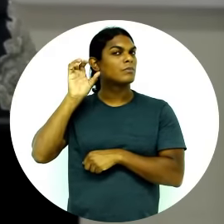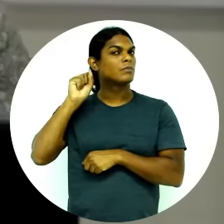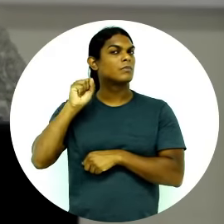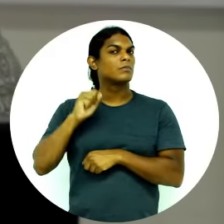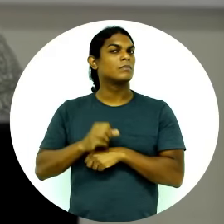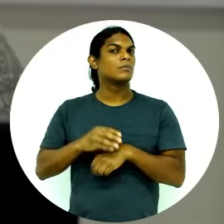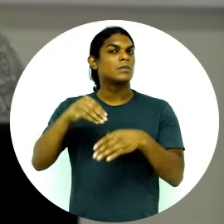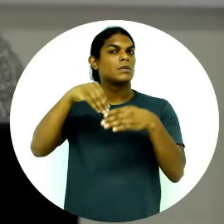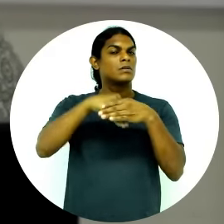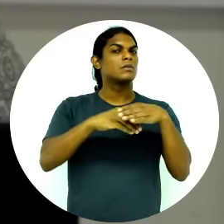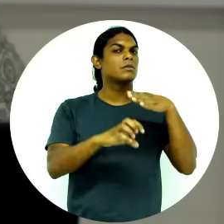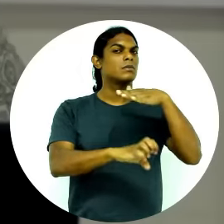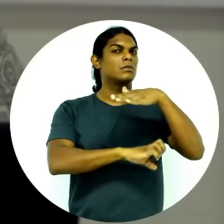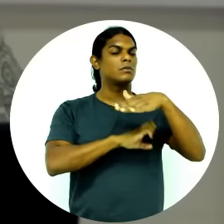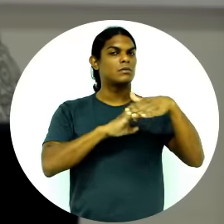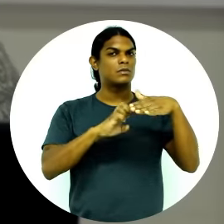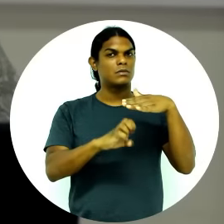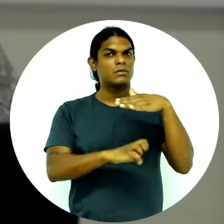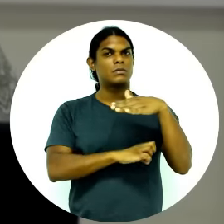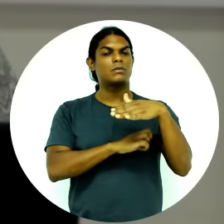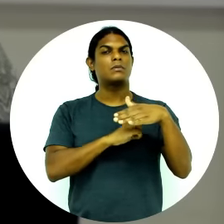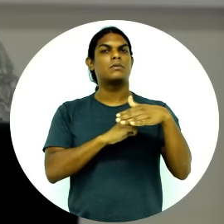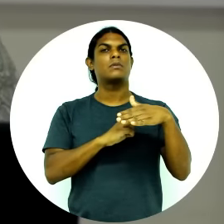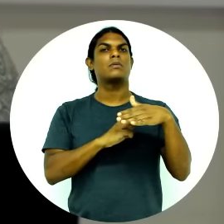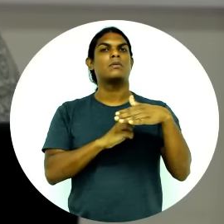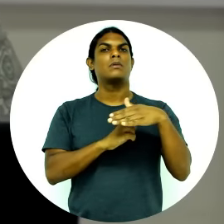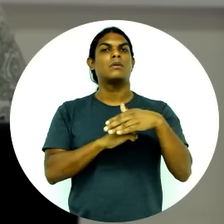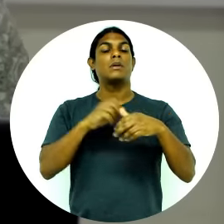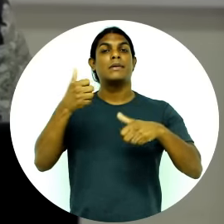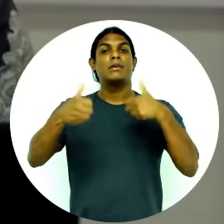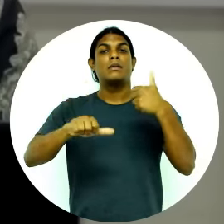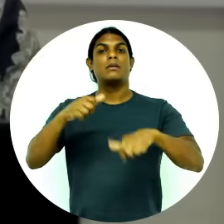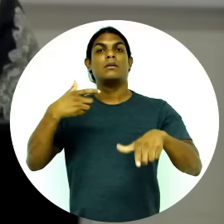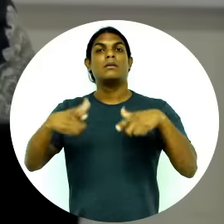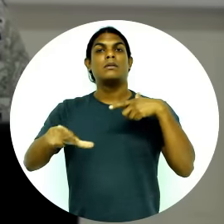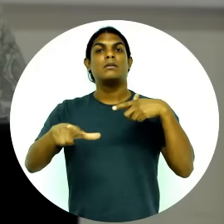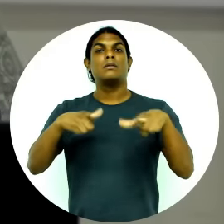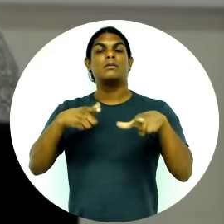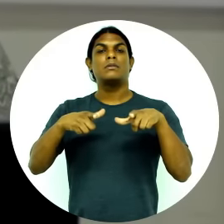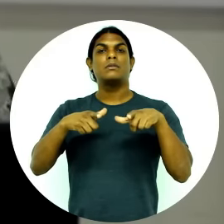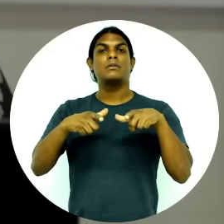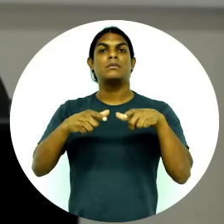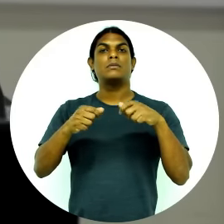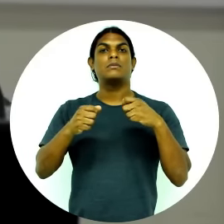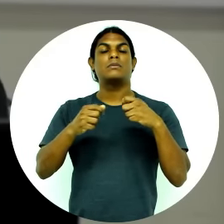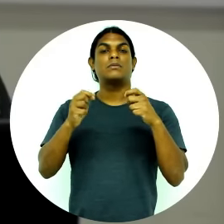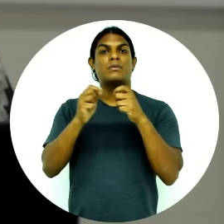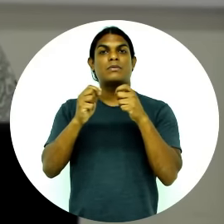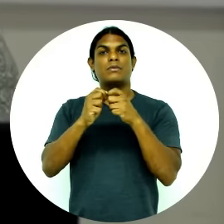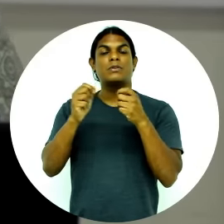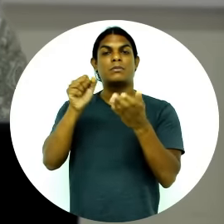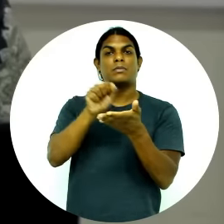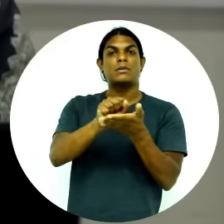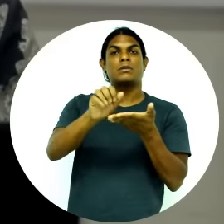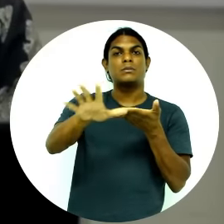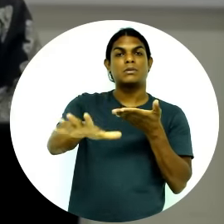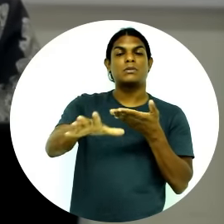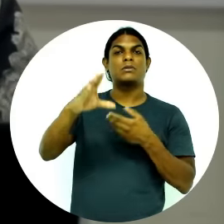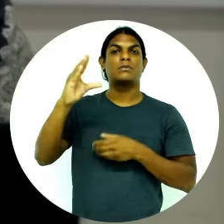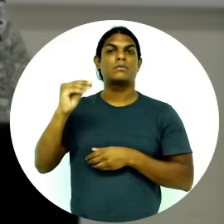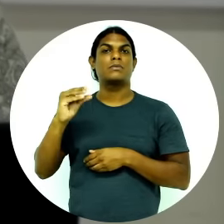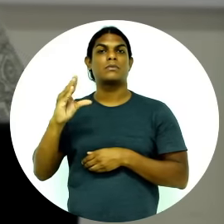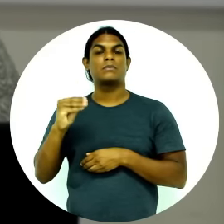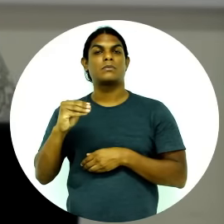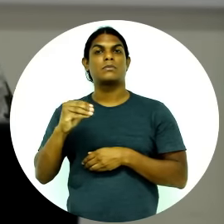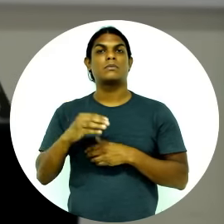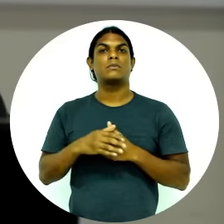B. E o último vício, posições contrárias, boatos sobre avaliação de desempenho,